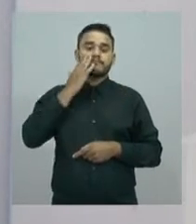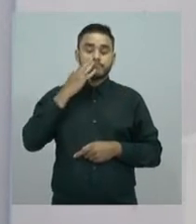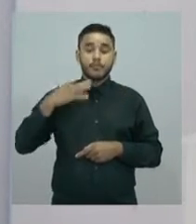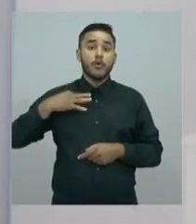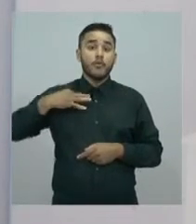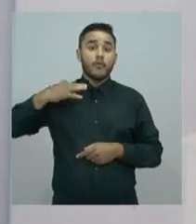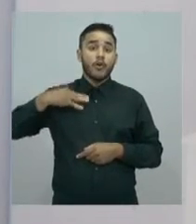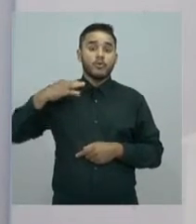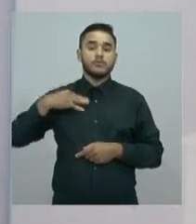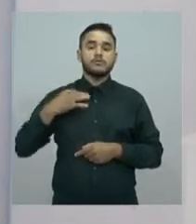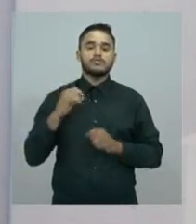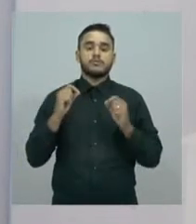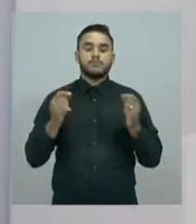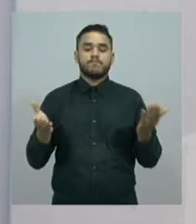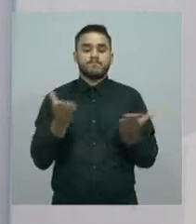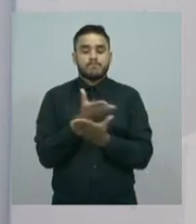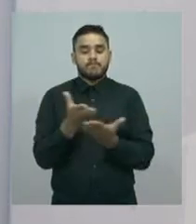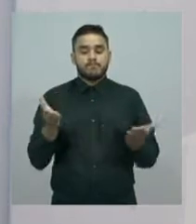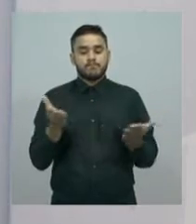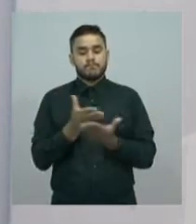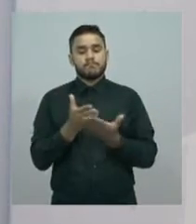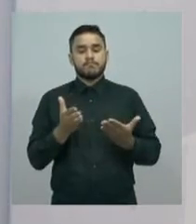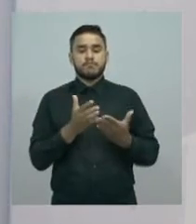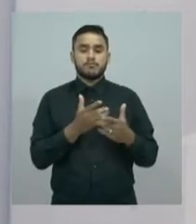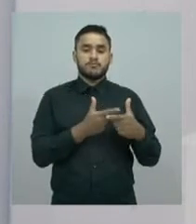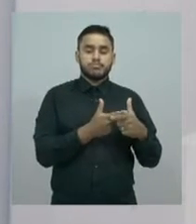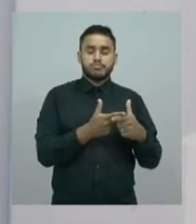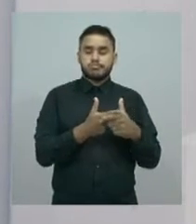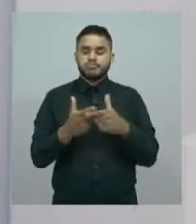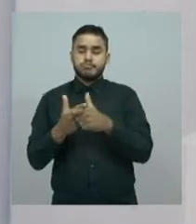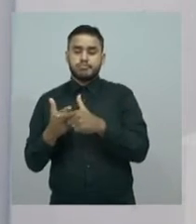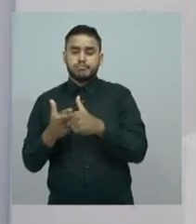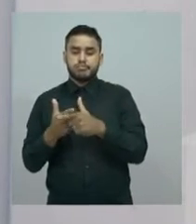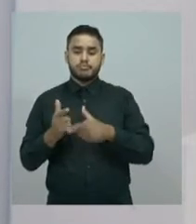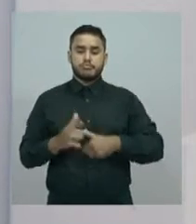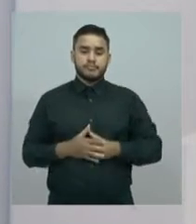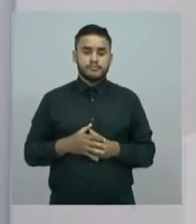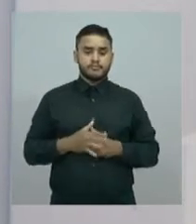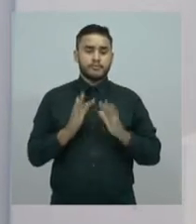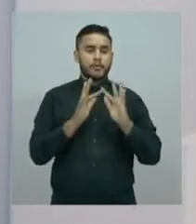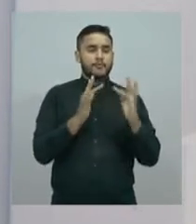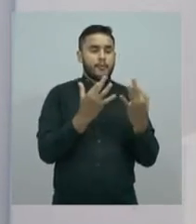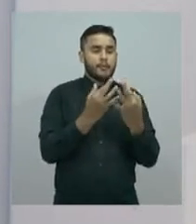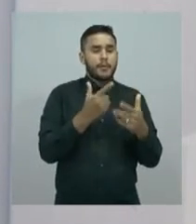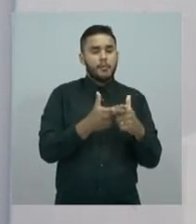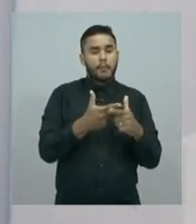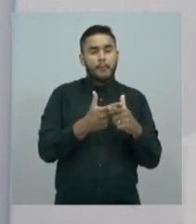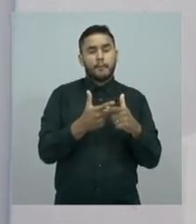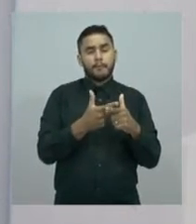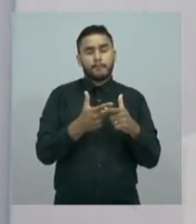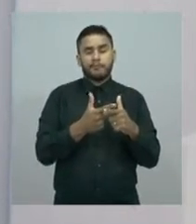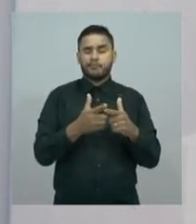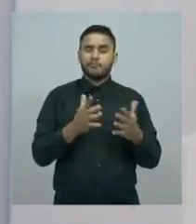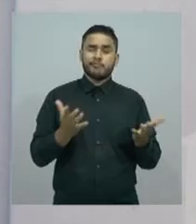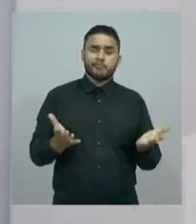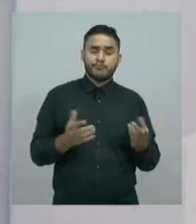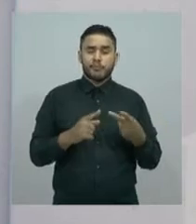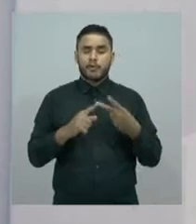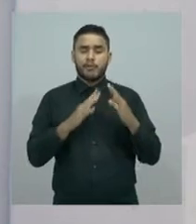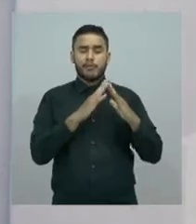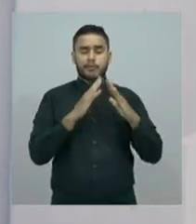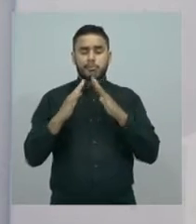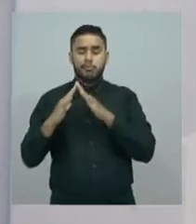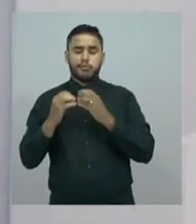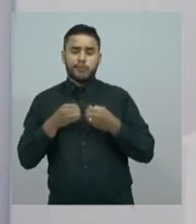população para a resolução de diversos tipos de conflitos. São conflitos familiares, conflitos de